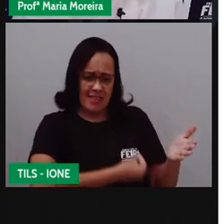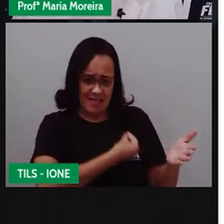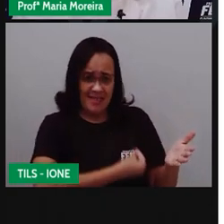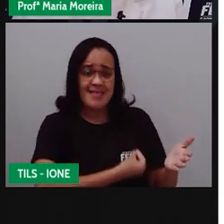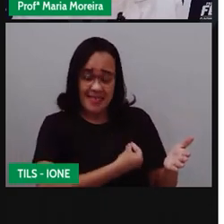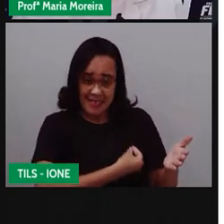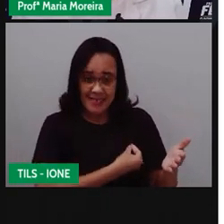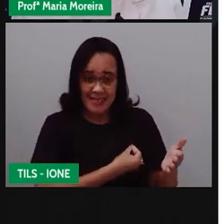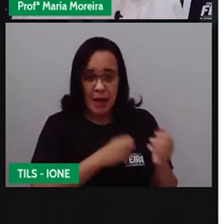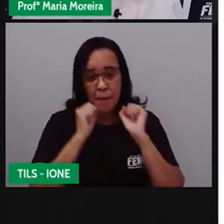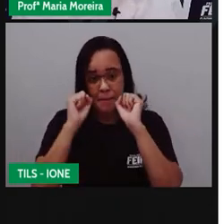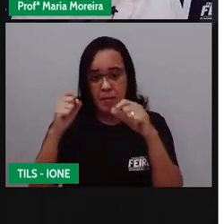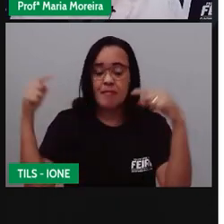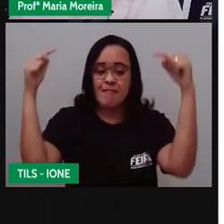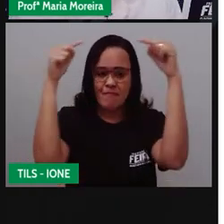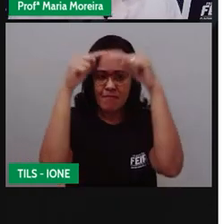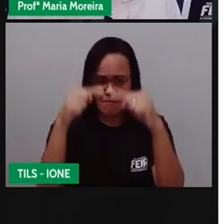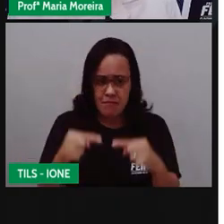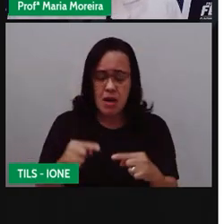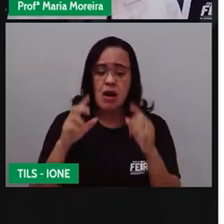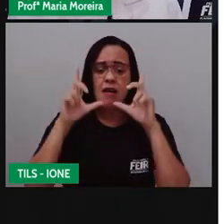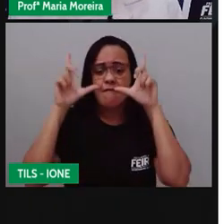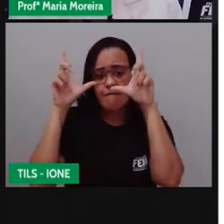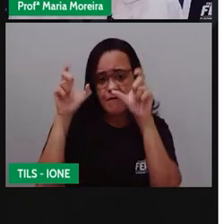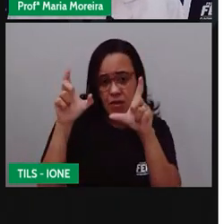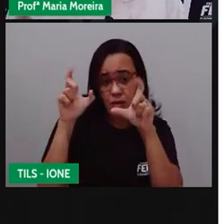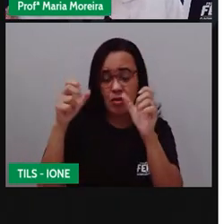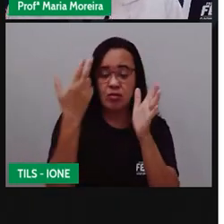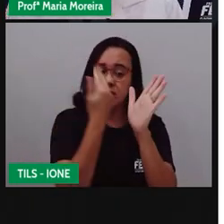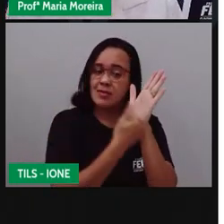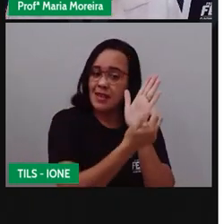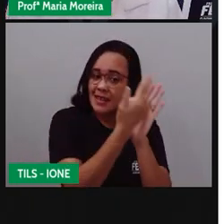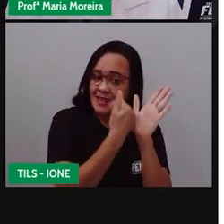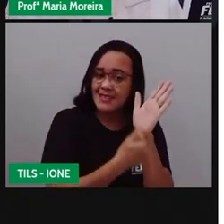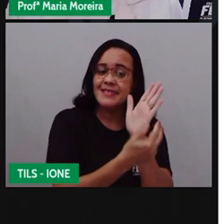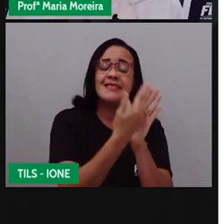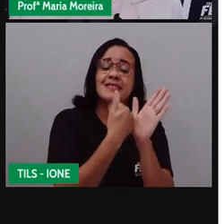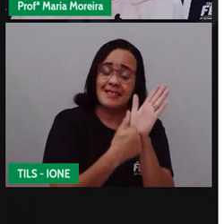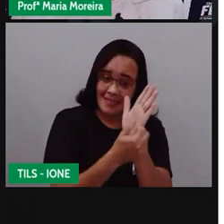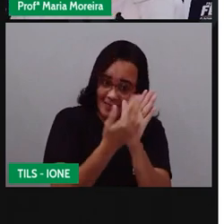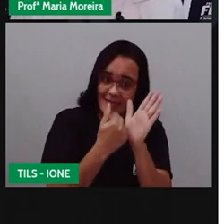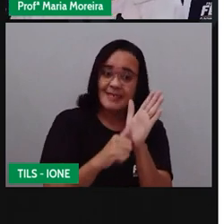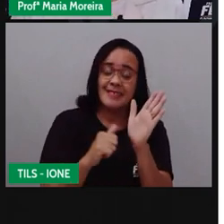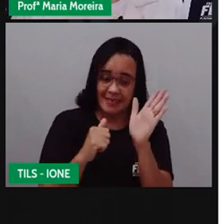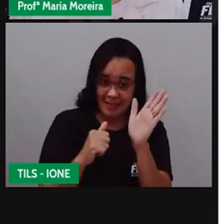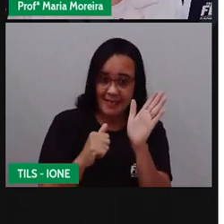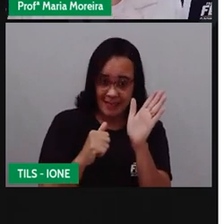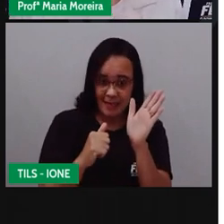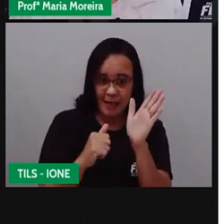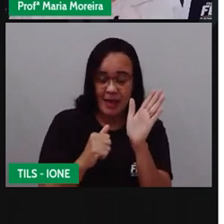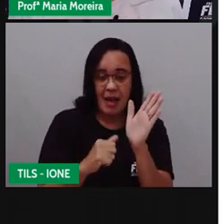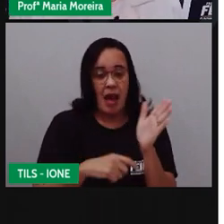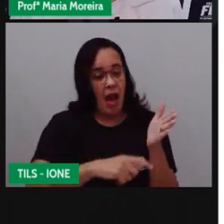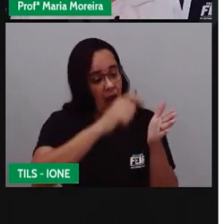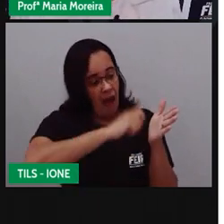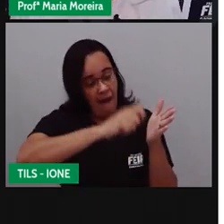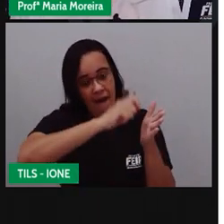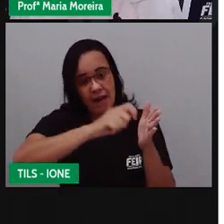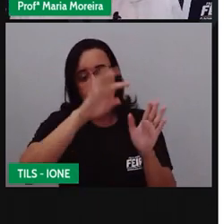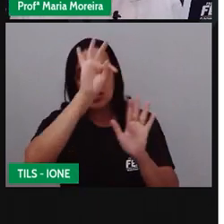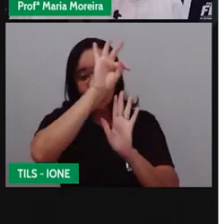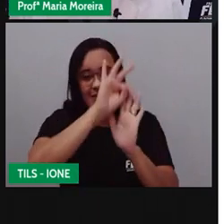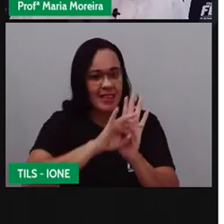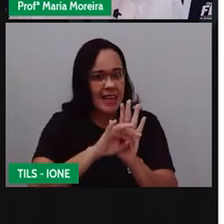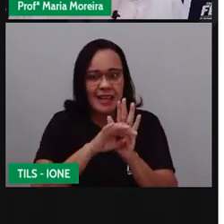quê? Com fotos, né? Isso, desenhos, quando é antigo, ilustrações da época, ilustração aí que se assemelha, é igual a um desenho,